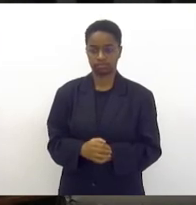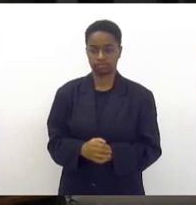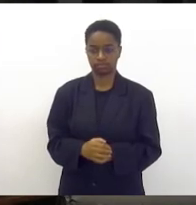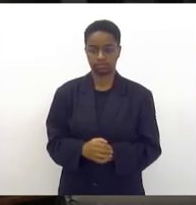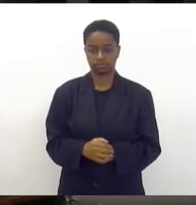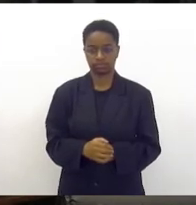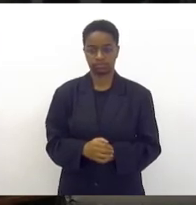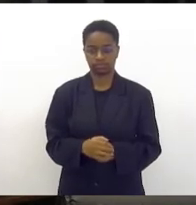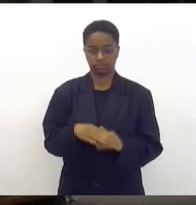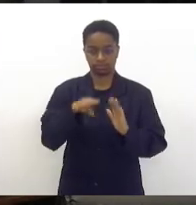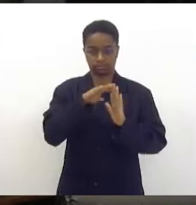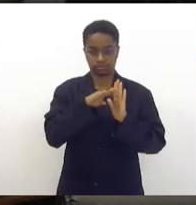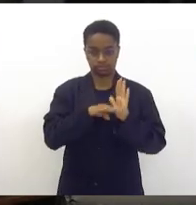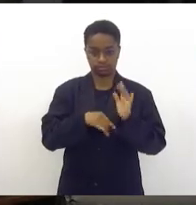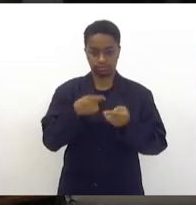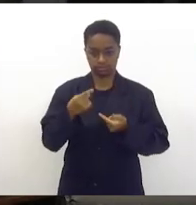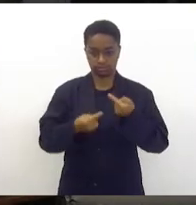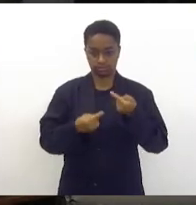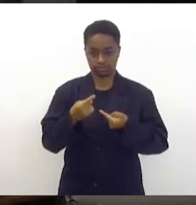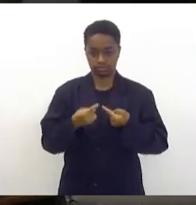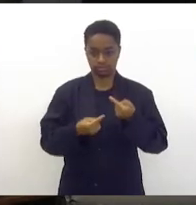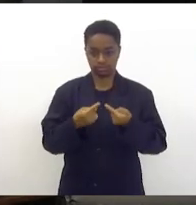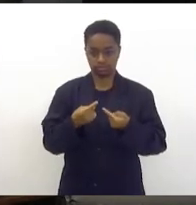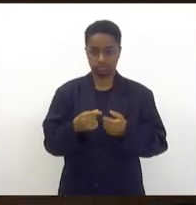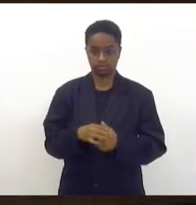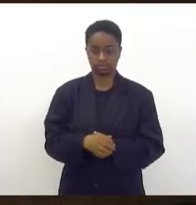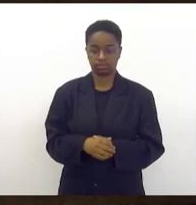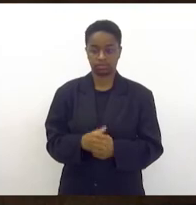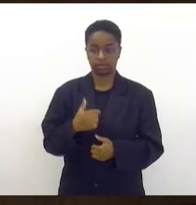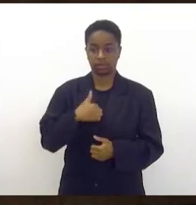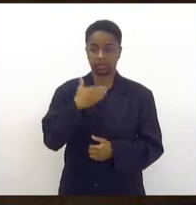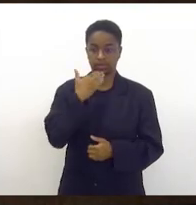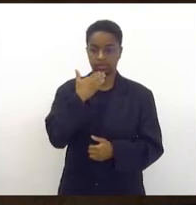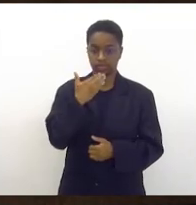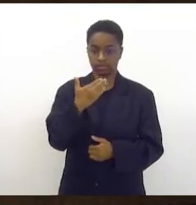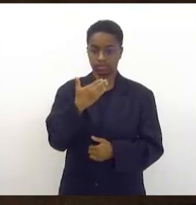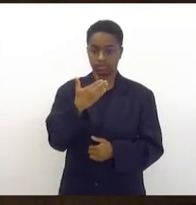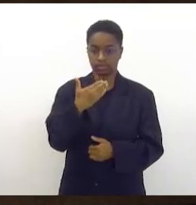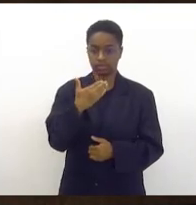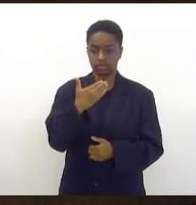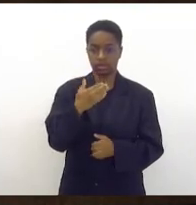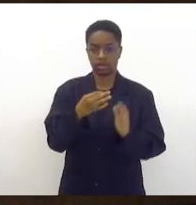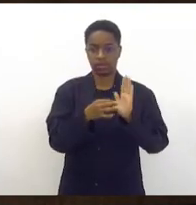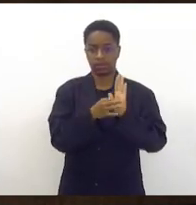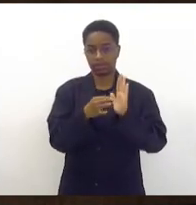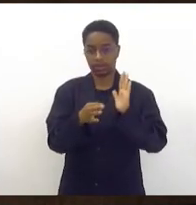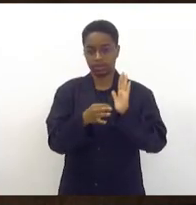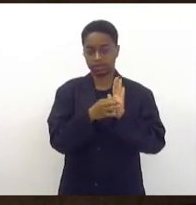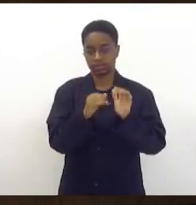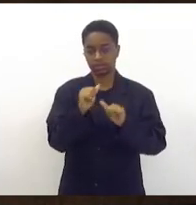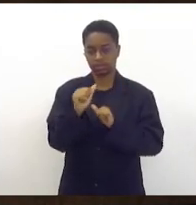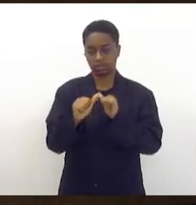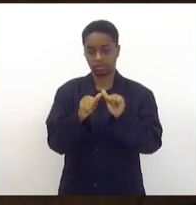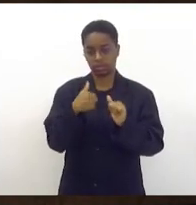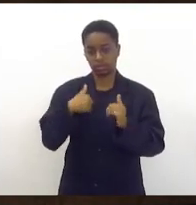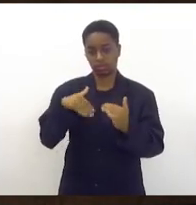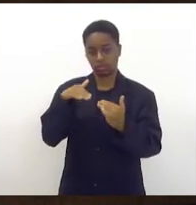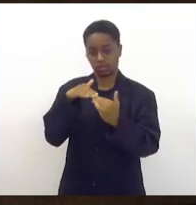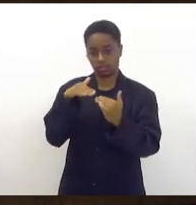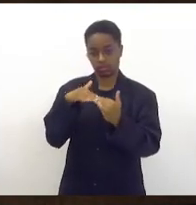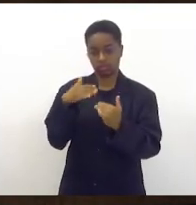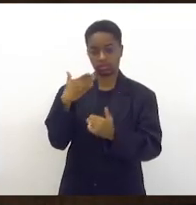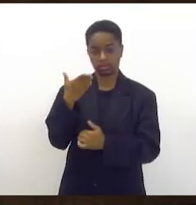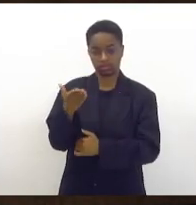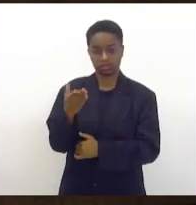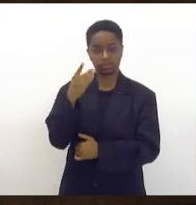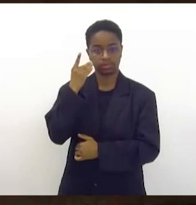Chamar os trabalhos à ordem, presidente. Deputado Amorim, vontade. Chamar os trabalhos à ordem, pedir para Vossa Excelência para reconsiderar o parecer, em acordo com o autor aí, o deputado